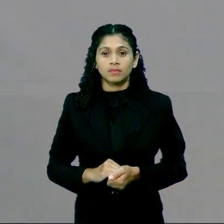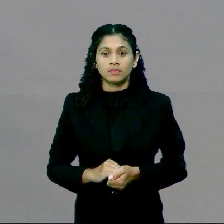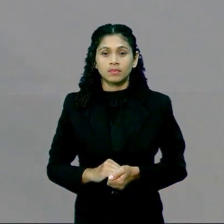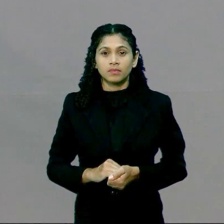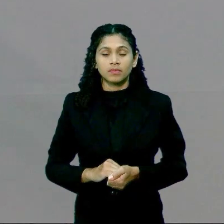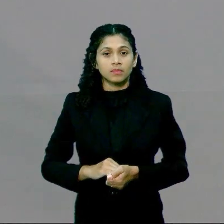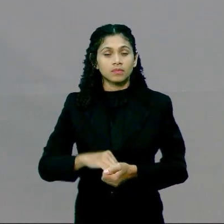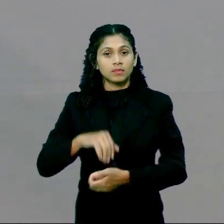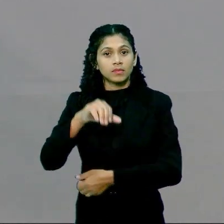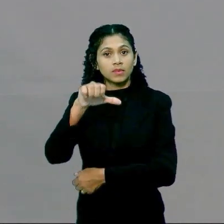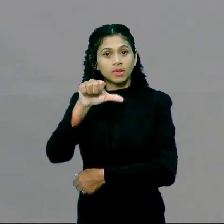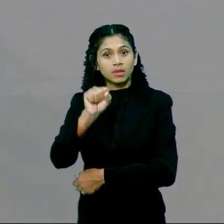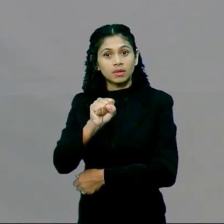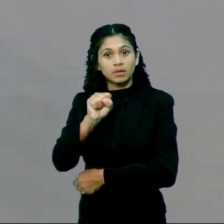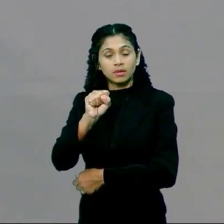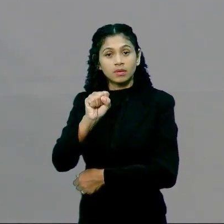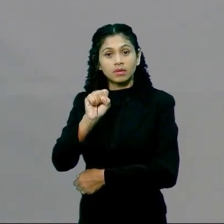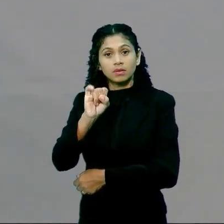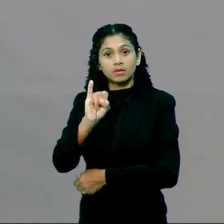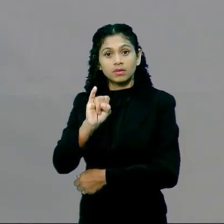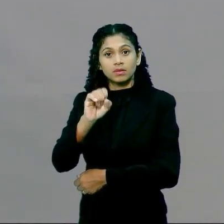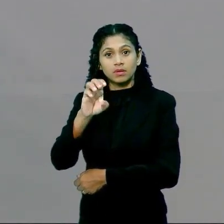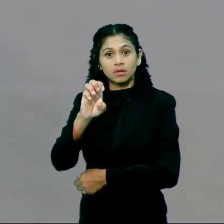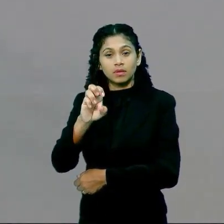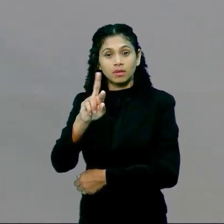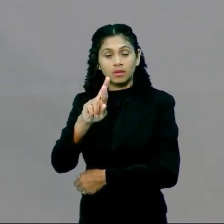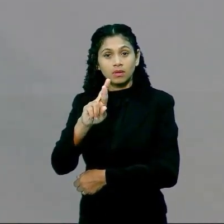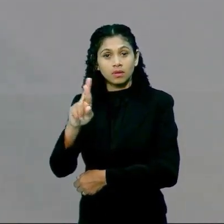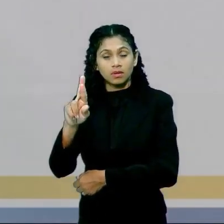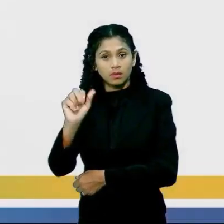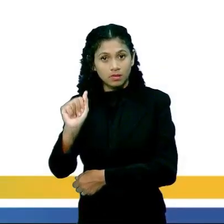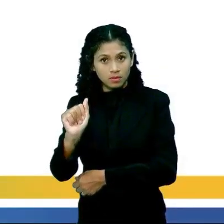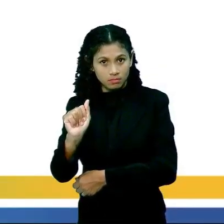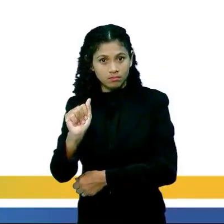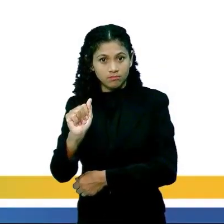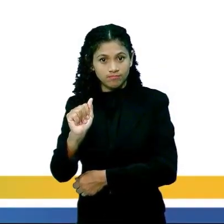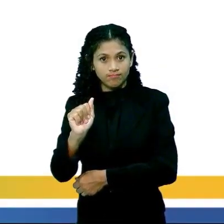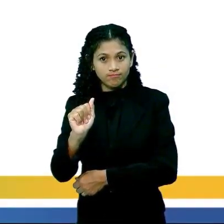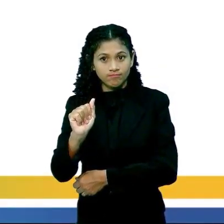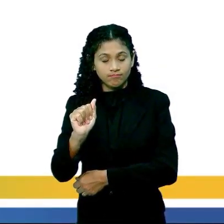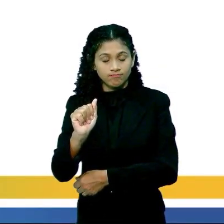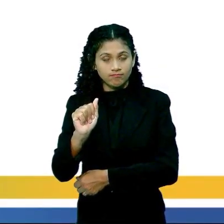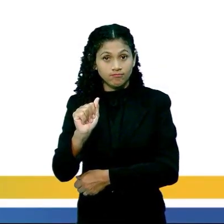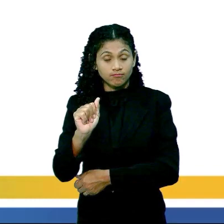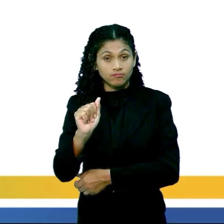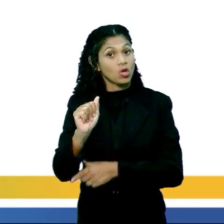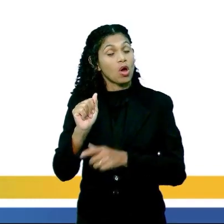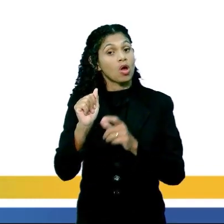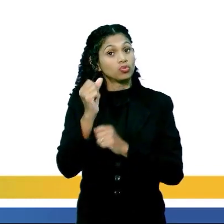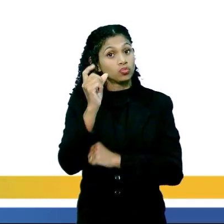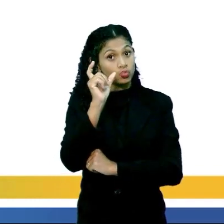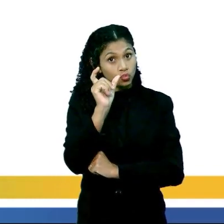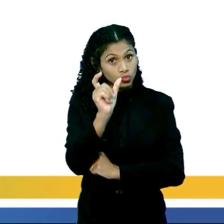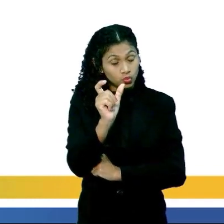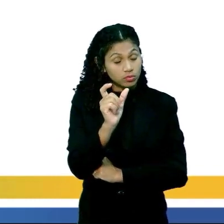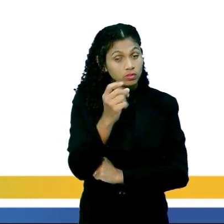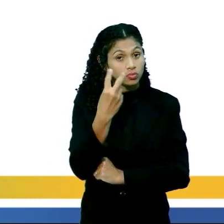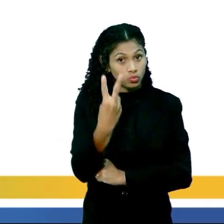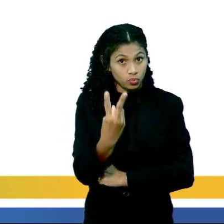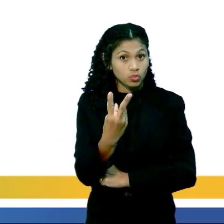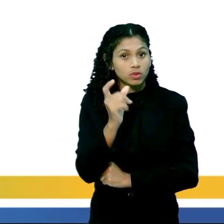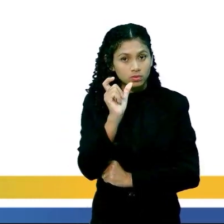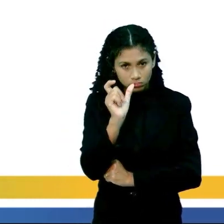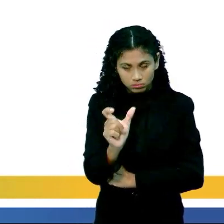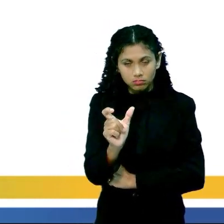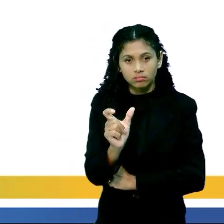serra que foi referida aqui, ela tem dois sentidos, né? Serra é essa de serrar, ou seja, motosserra.